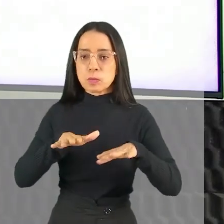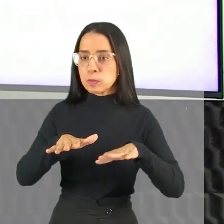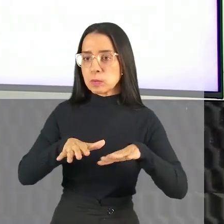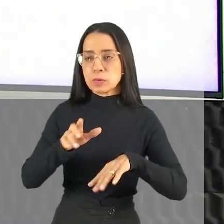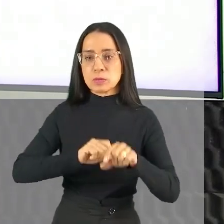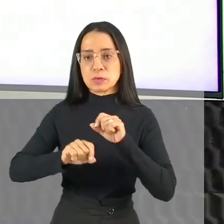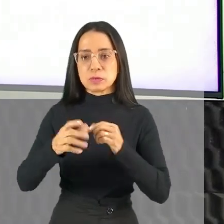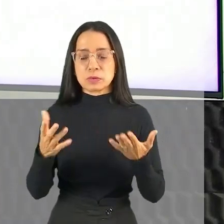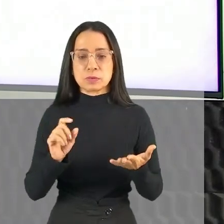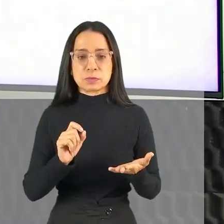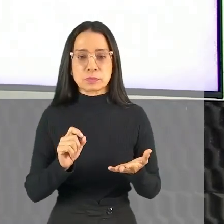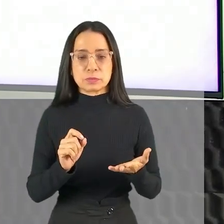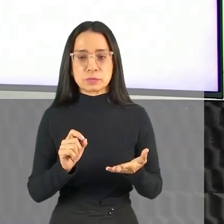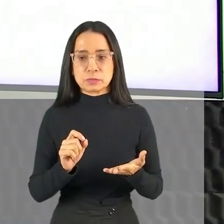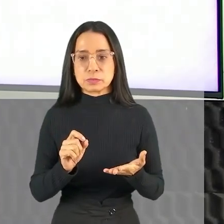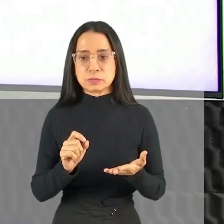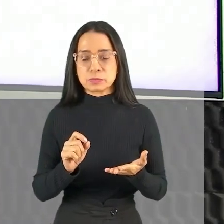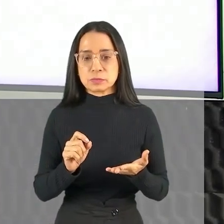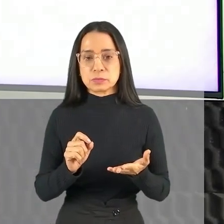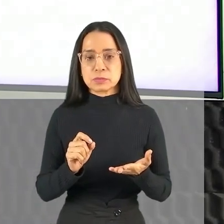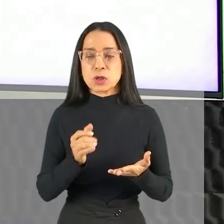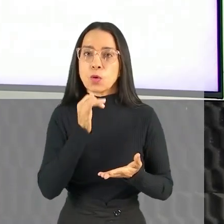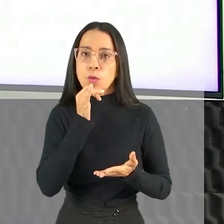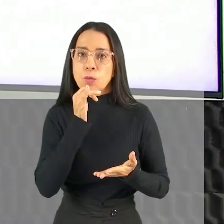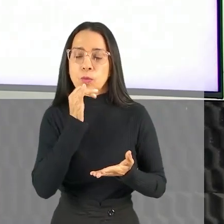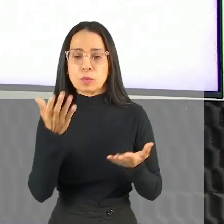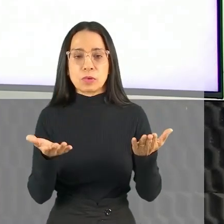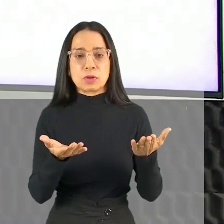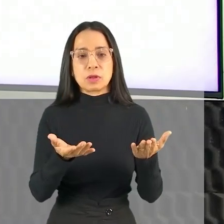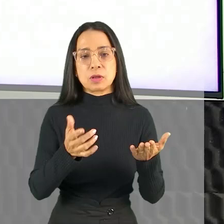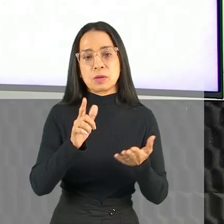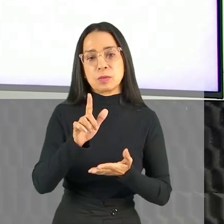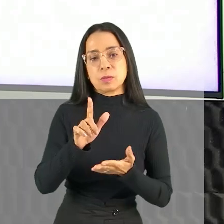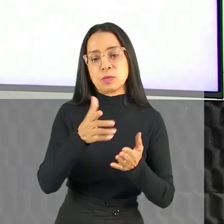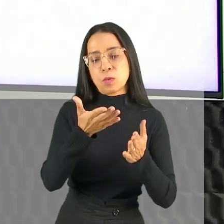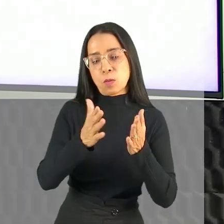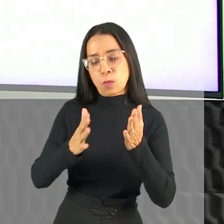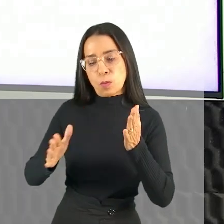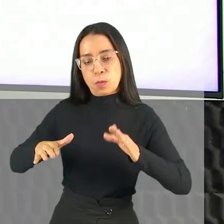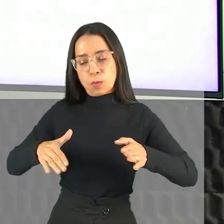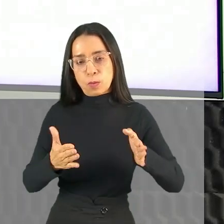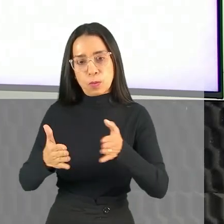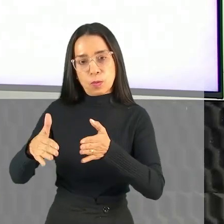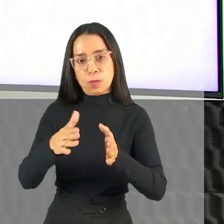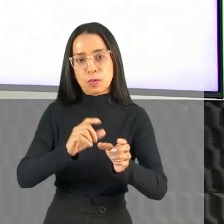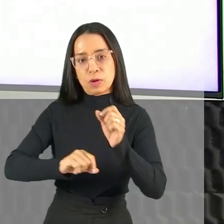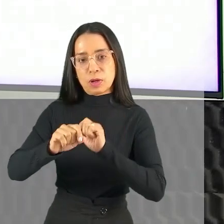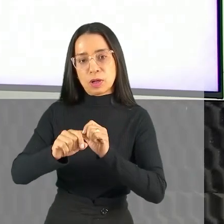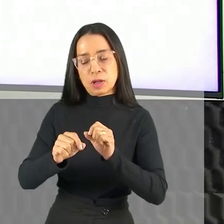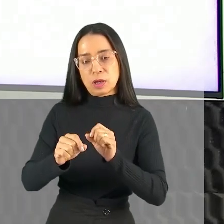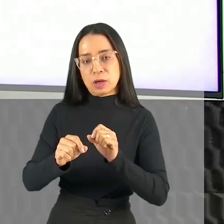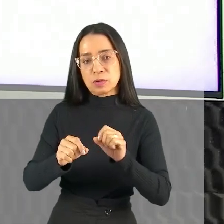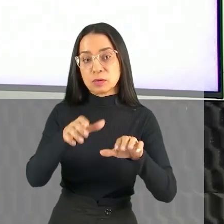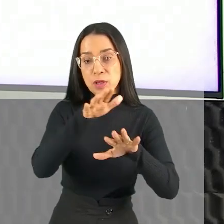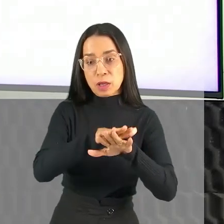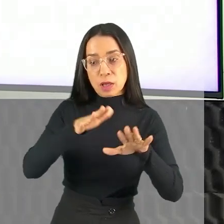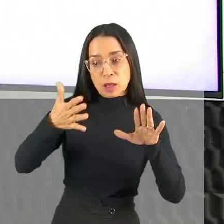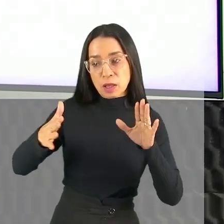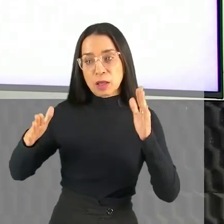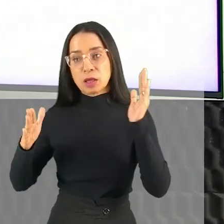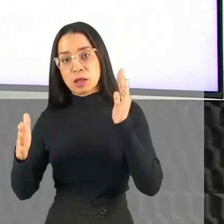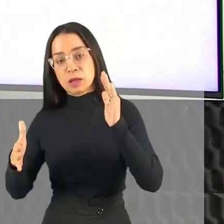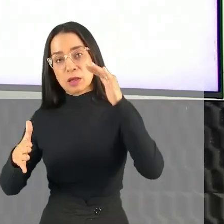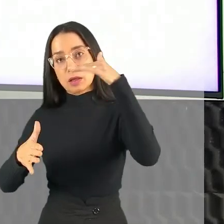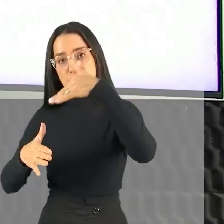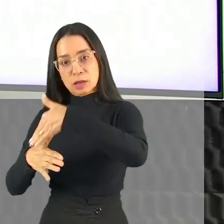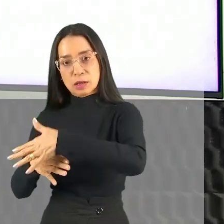sem muita aeração, como lagos, lagoas e represas, resultantes de uma grande